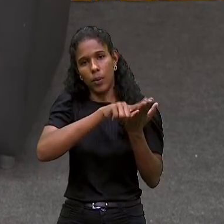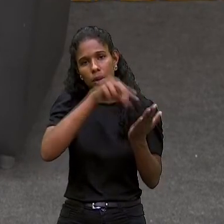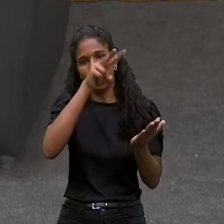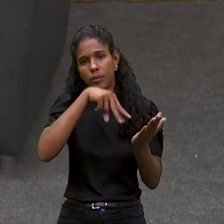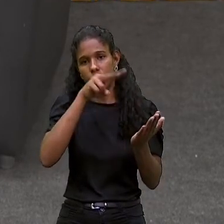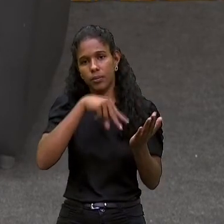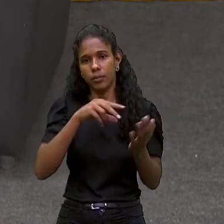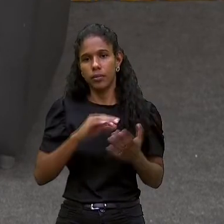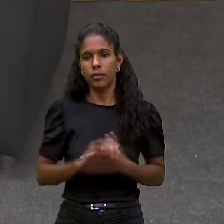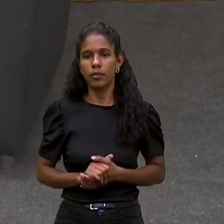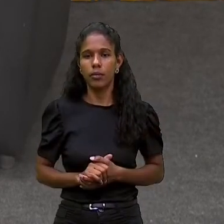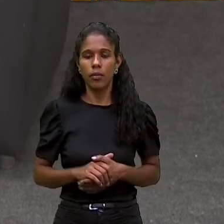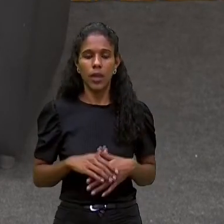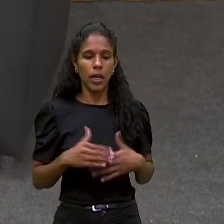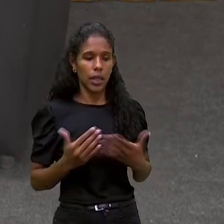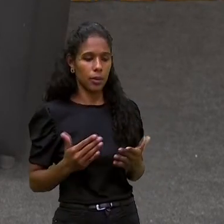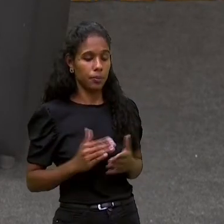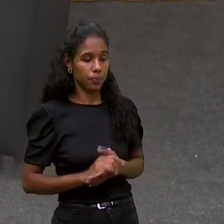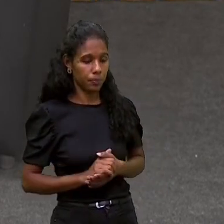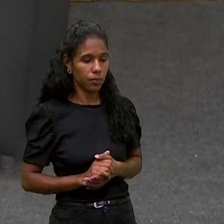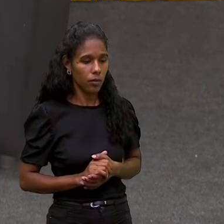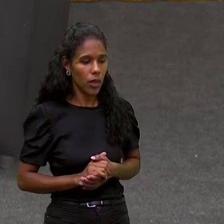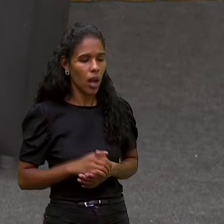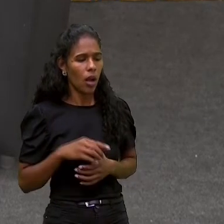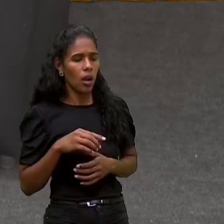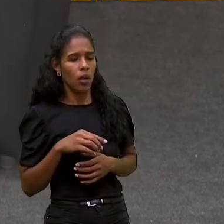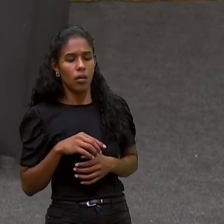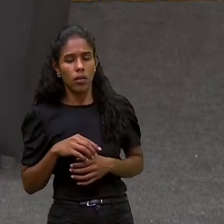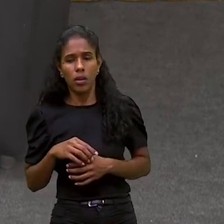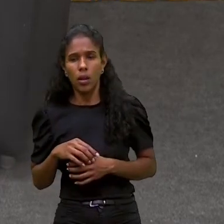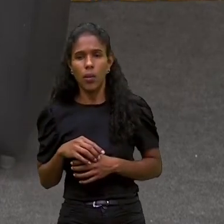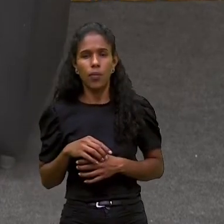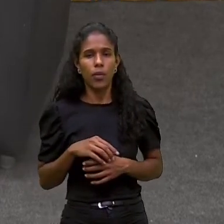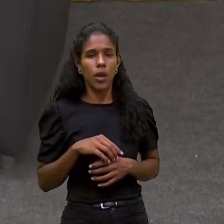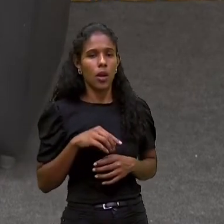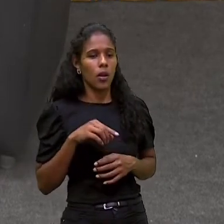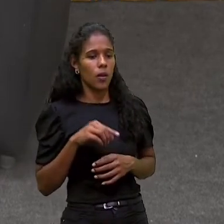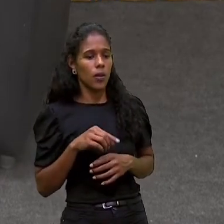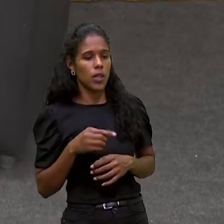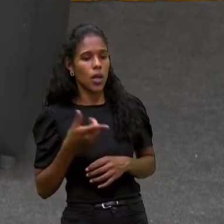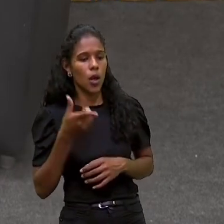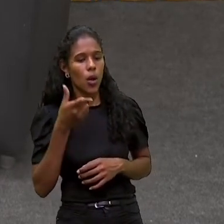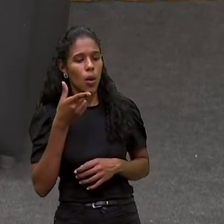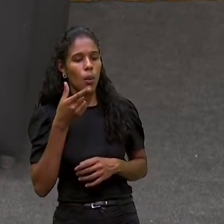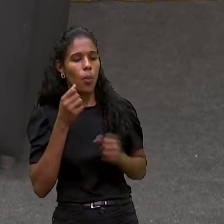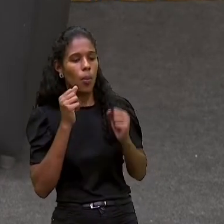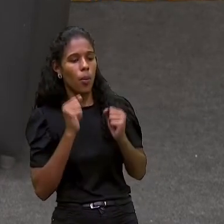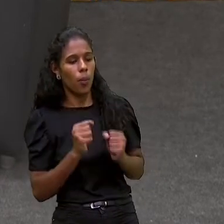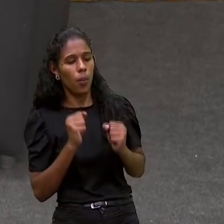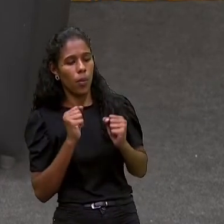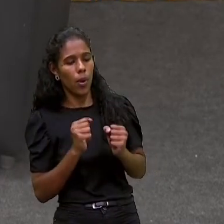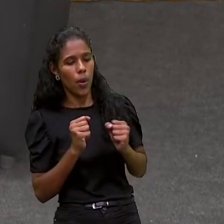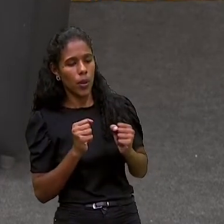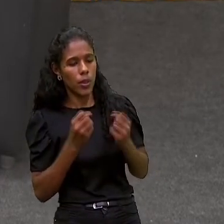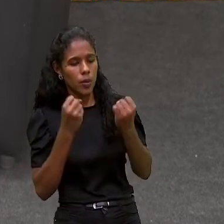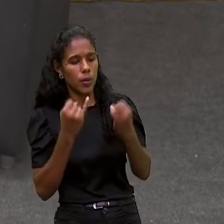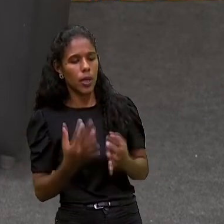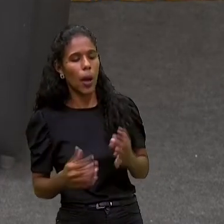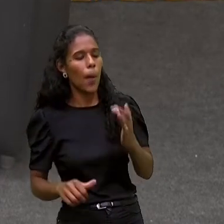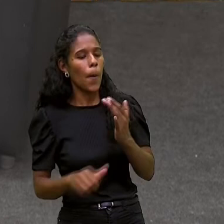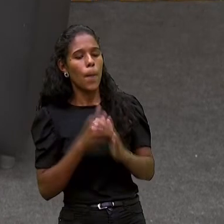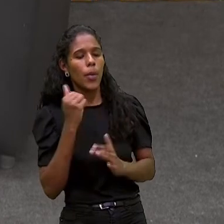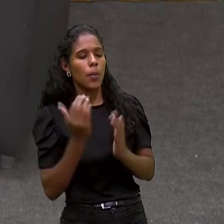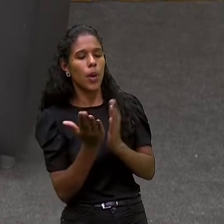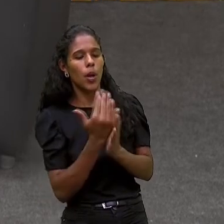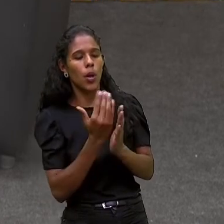saberia dizer para nós qual foi o primeiro livro impresso no mundo? Foi a Bíblia, 1400 e alguma coisa. O primeiro livro, a Bíblia